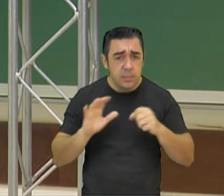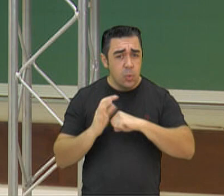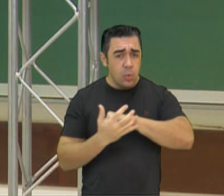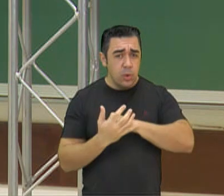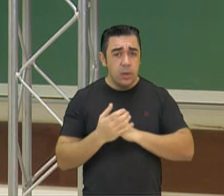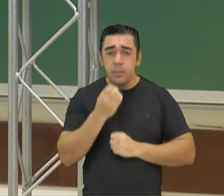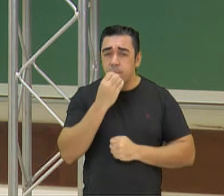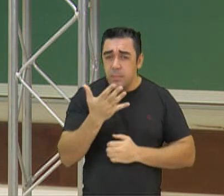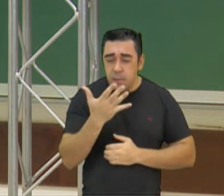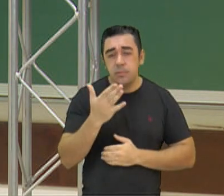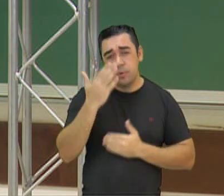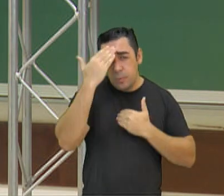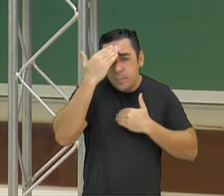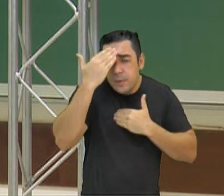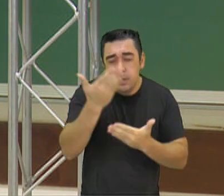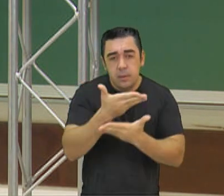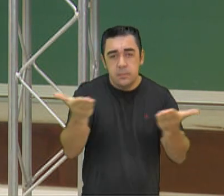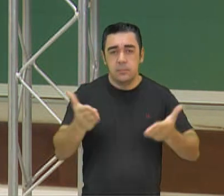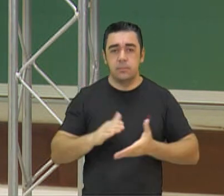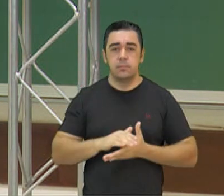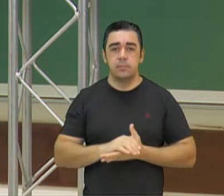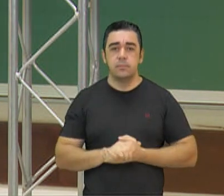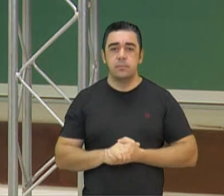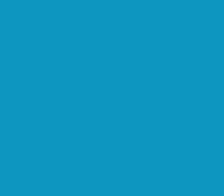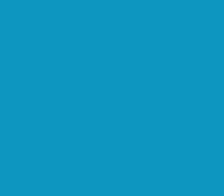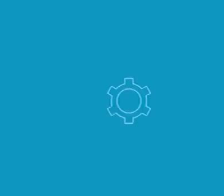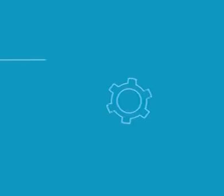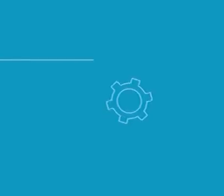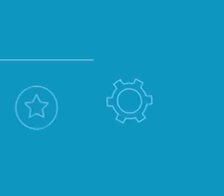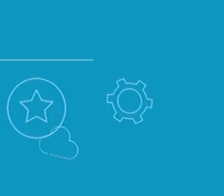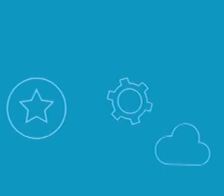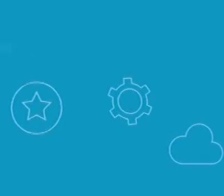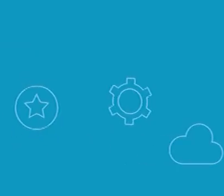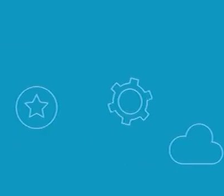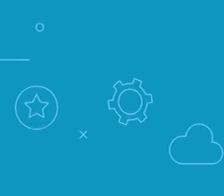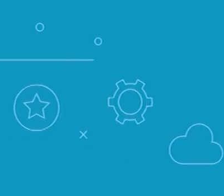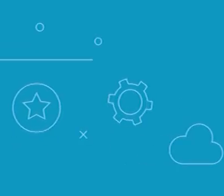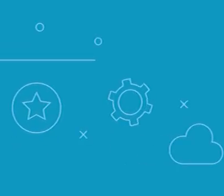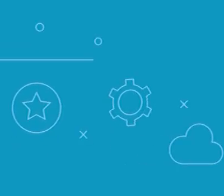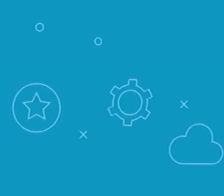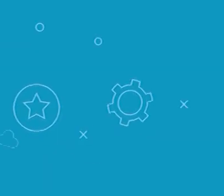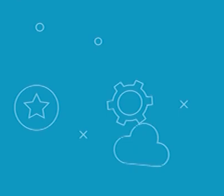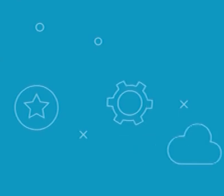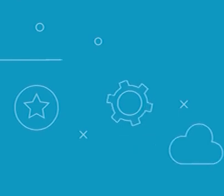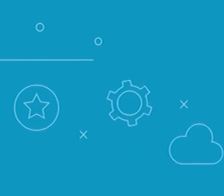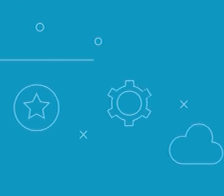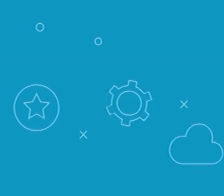Obrigada.